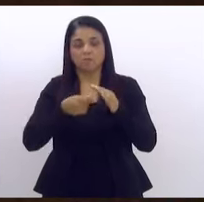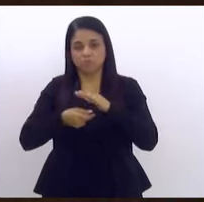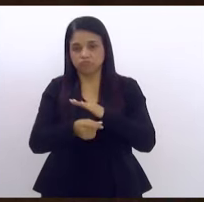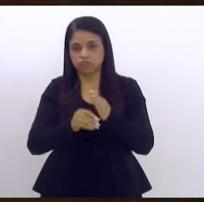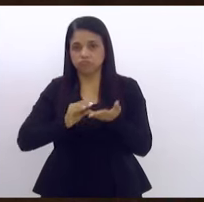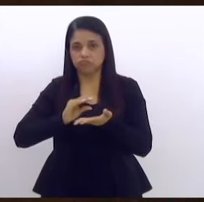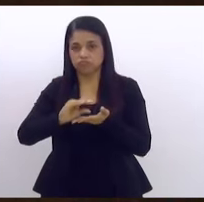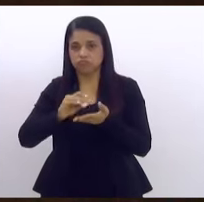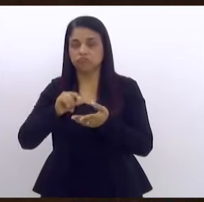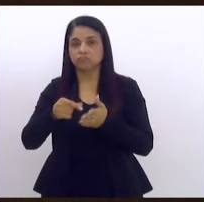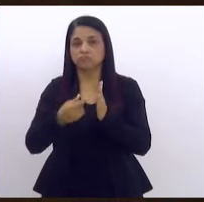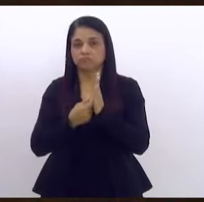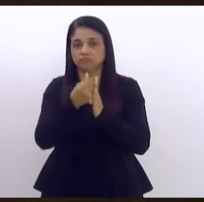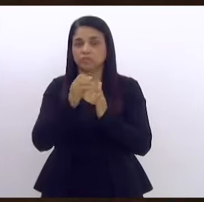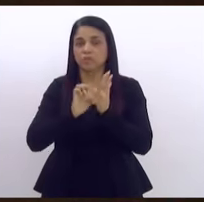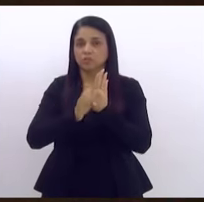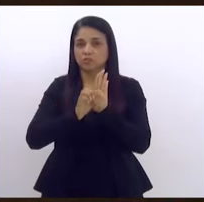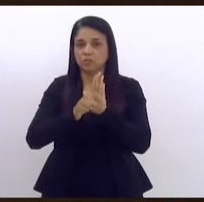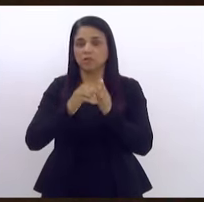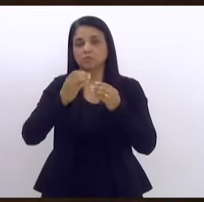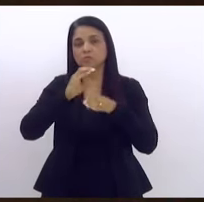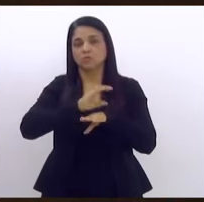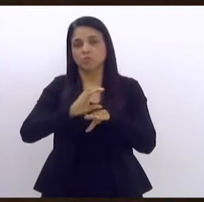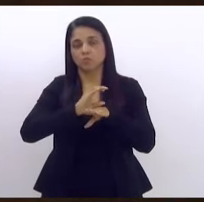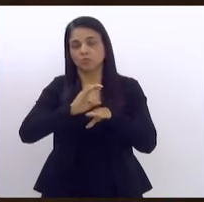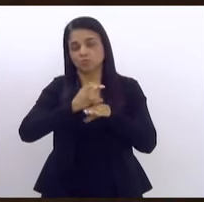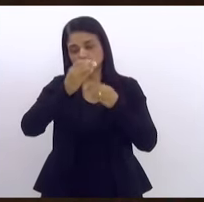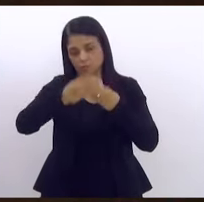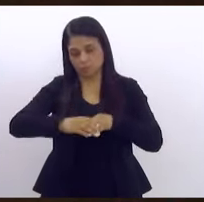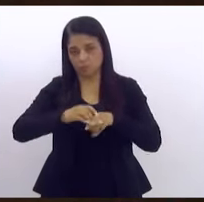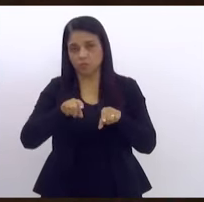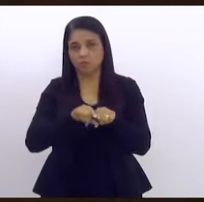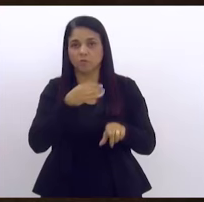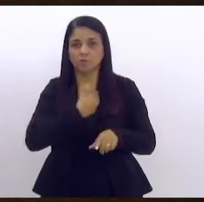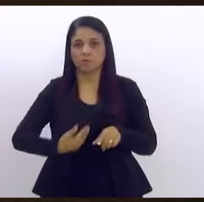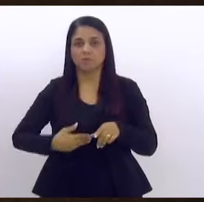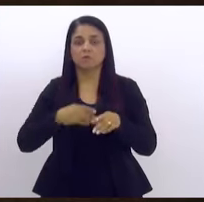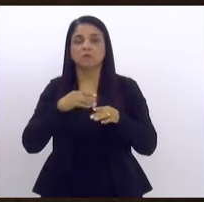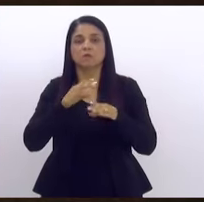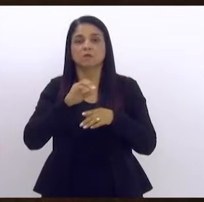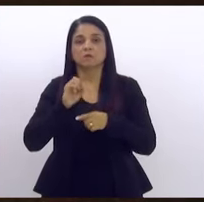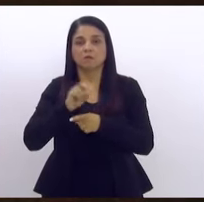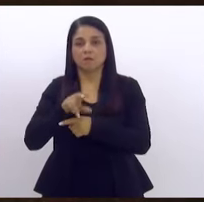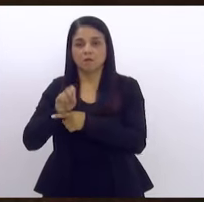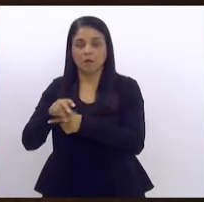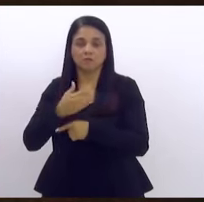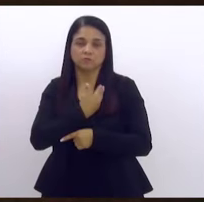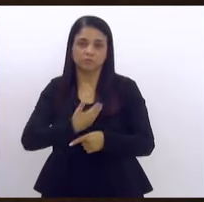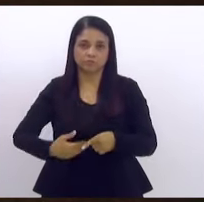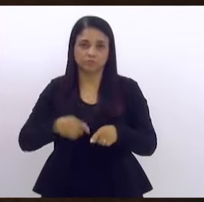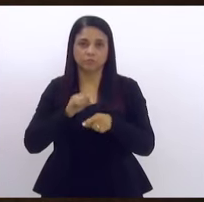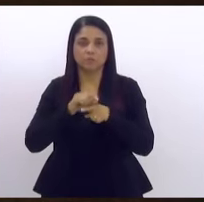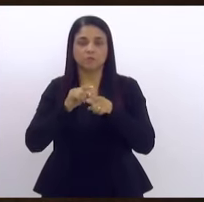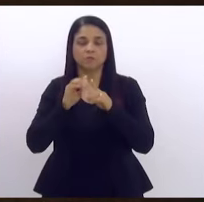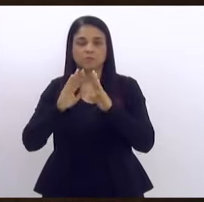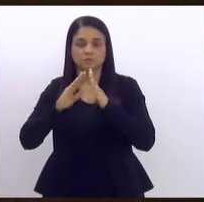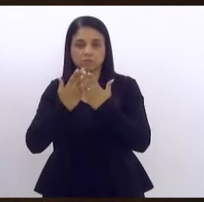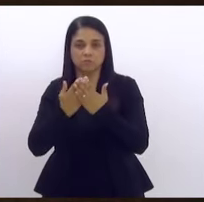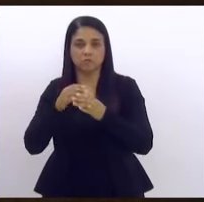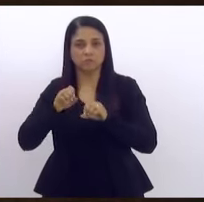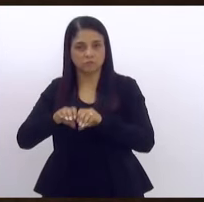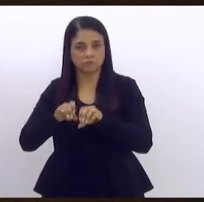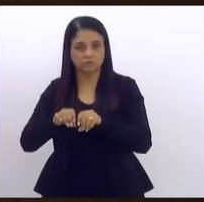orçamentários para a realização de editais de concurso público visando o preenchimento de cargos públicos efetivos nas instituições de ensino vinculadas à